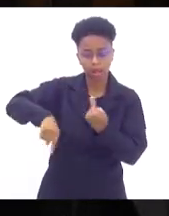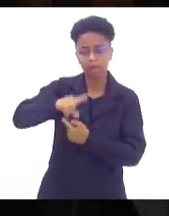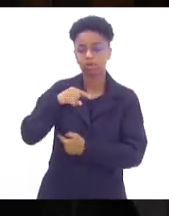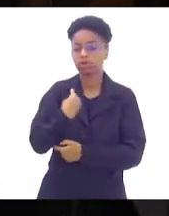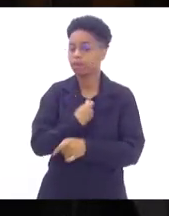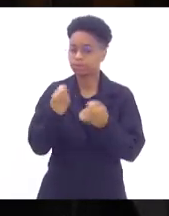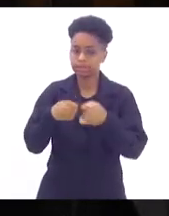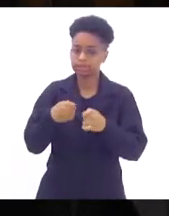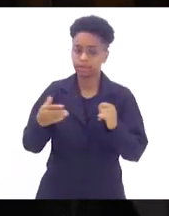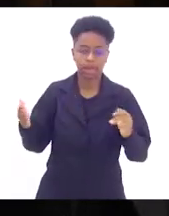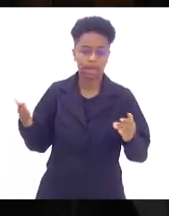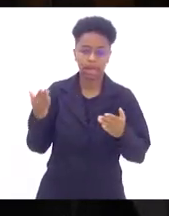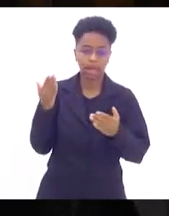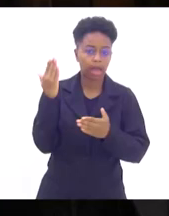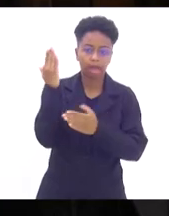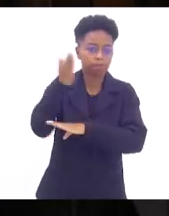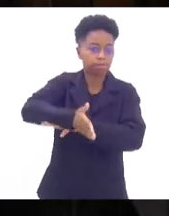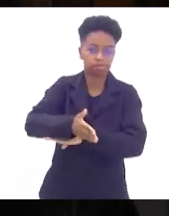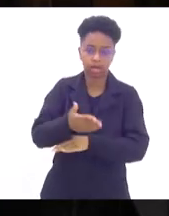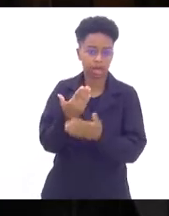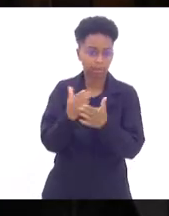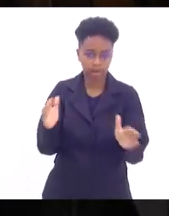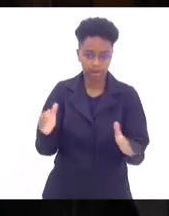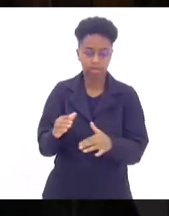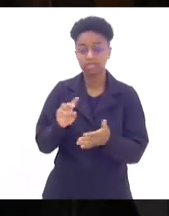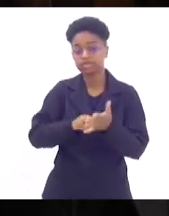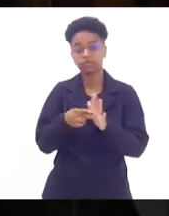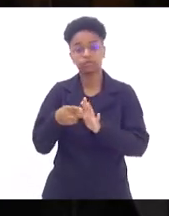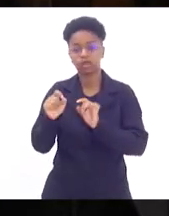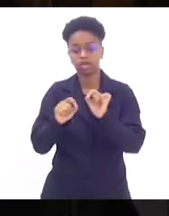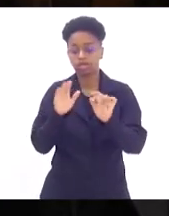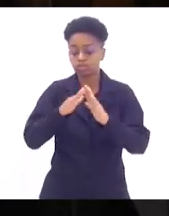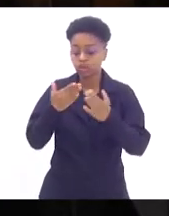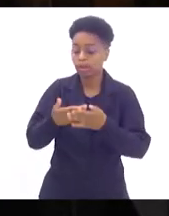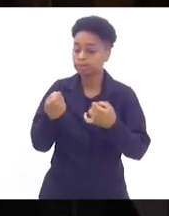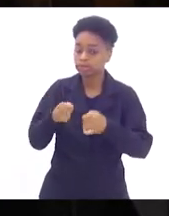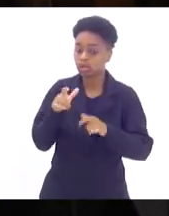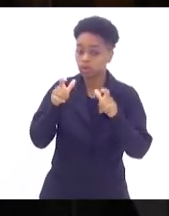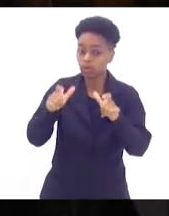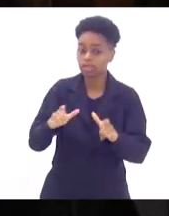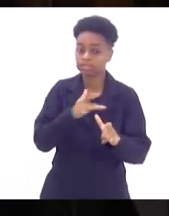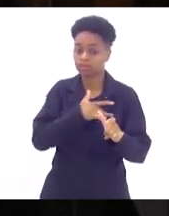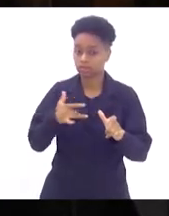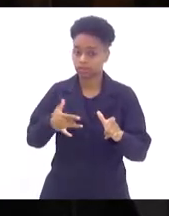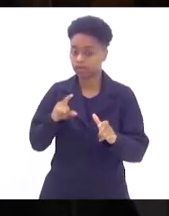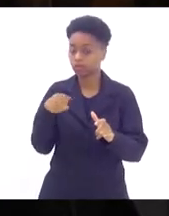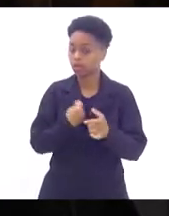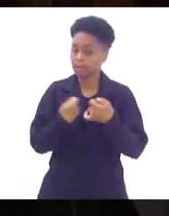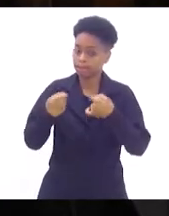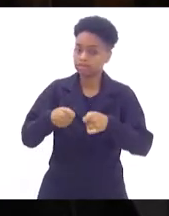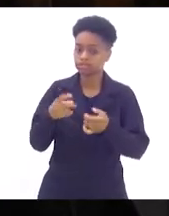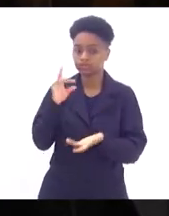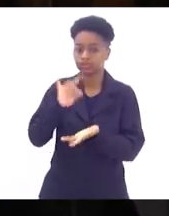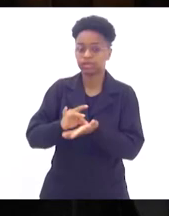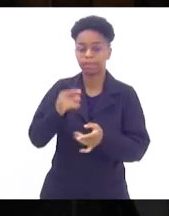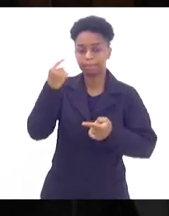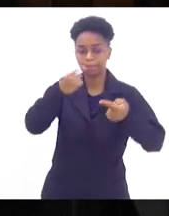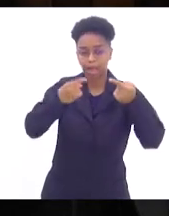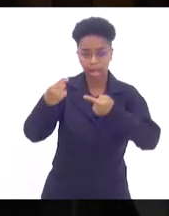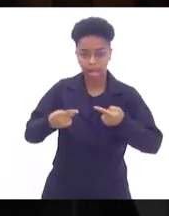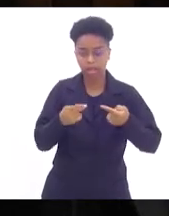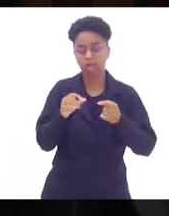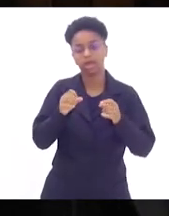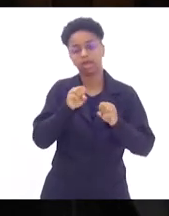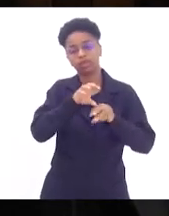Cortar esse mal pela raiz cortar o mal pela raiz a fazer da escola um ambiente saudável nós temos que debater de fato educação